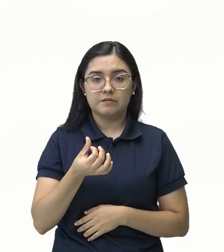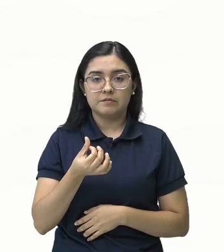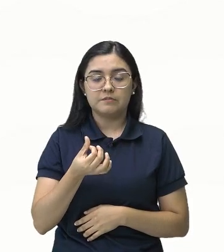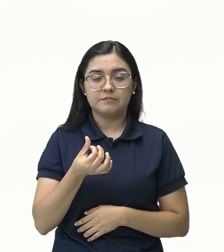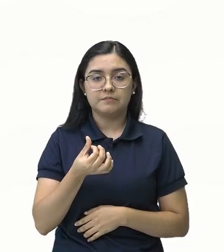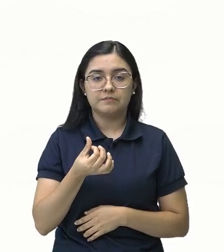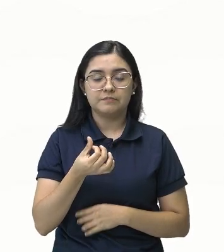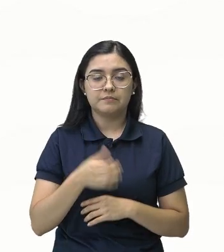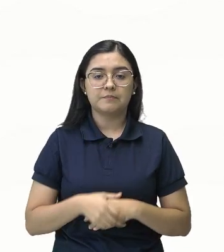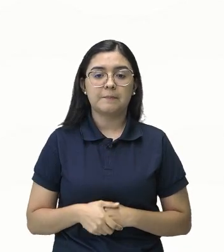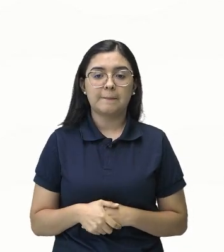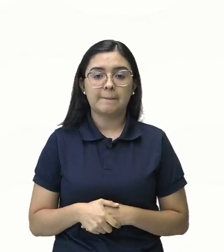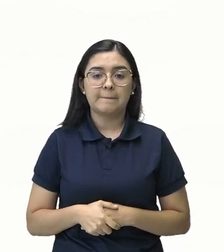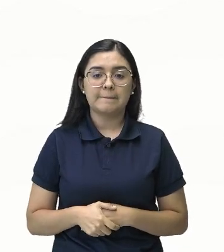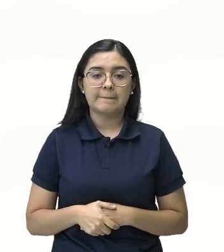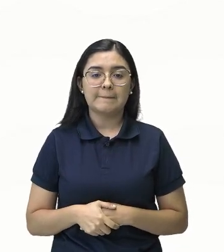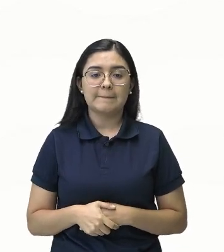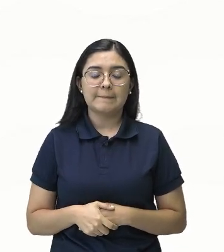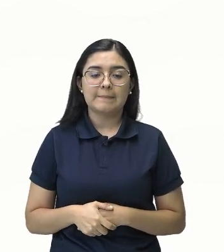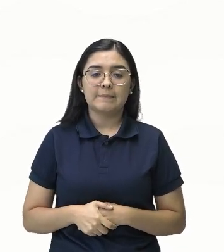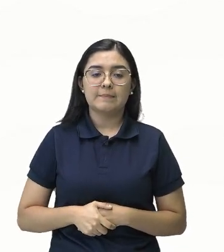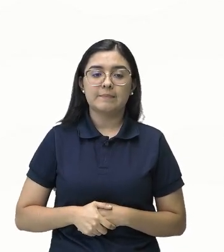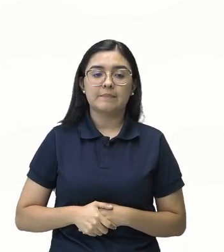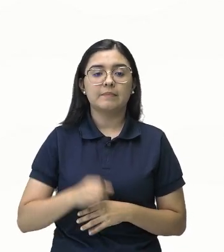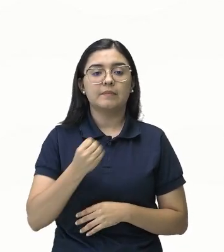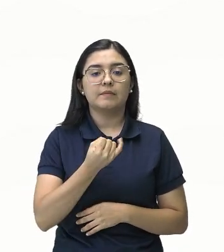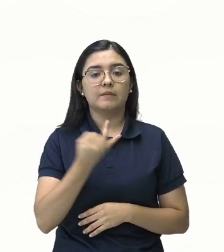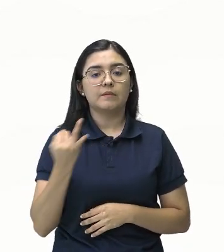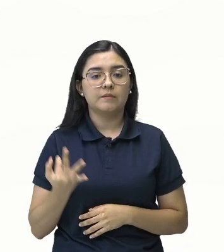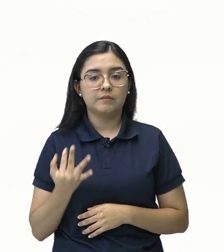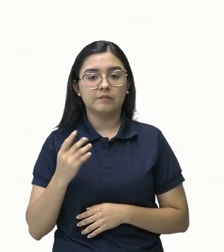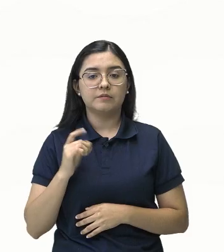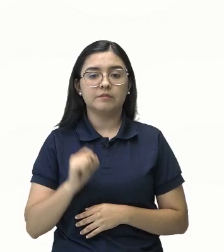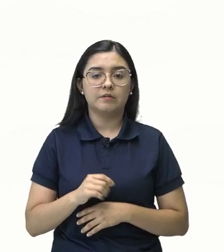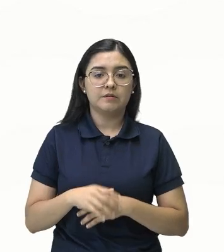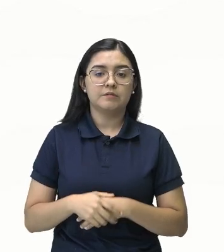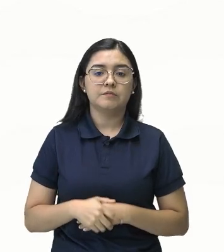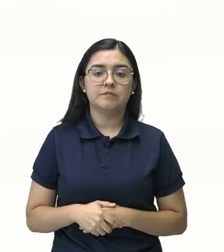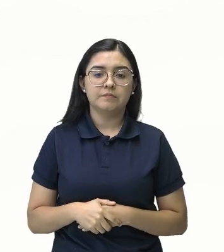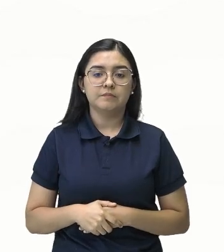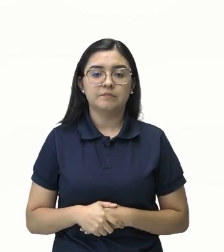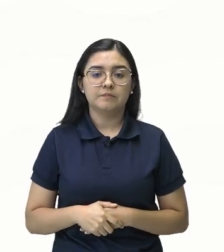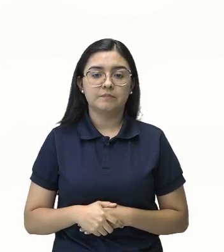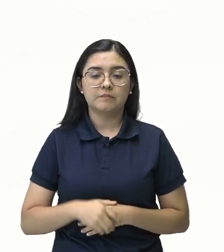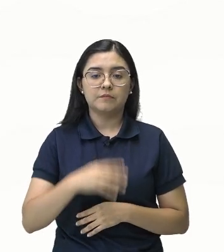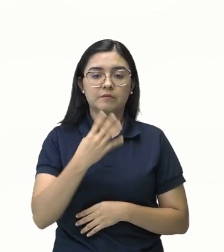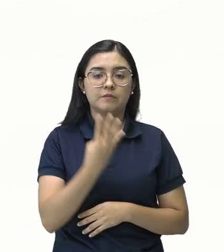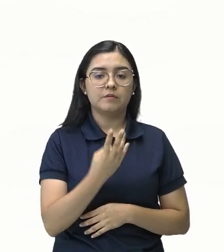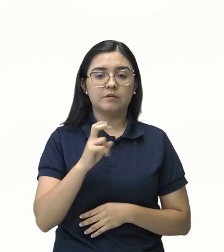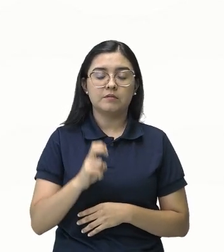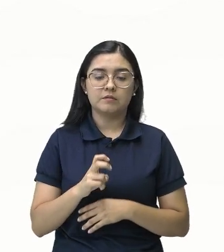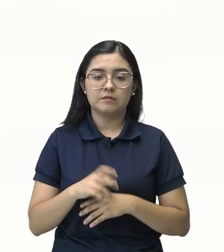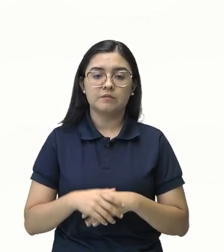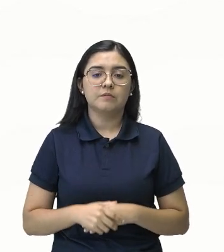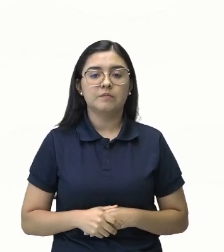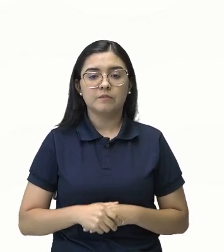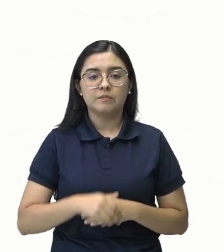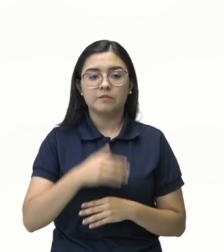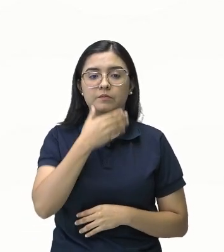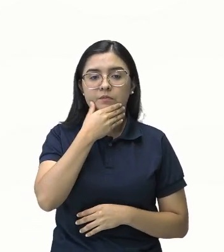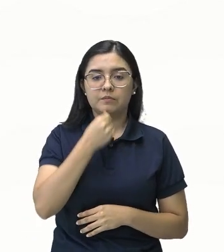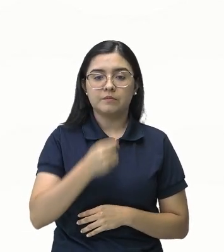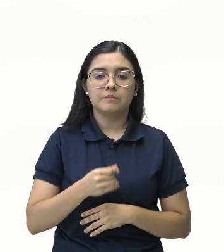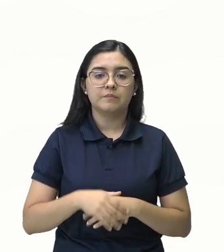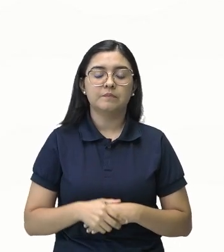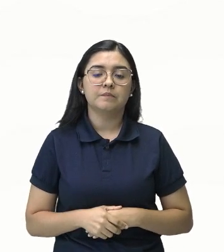66. Então, número de meninos somando os 3 turnos, 45. Número de meninas somando